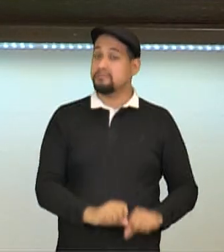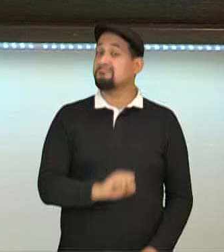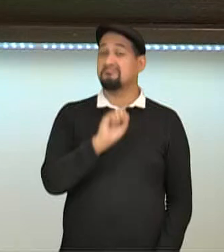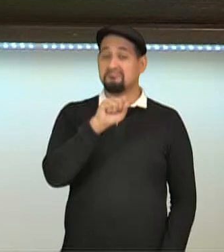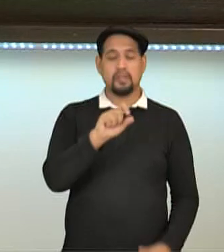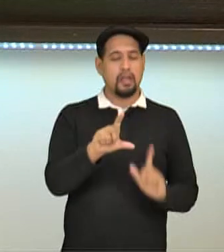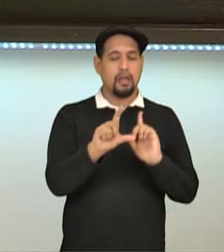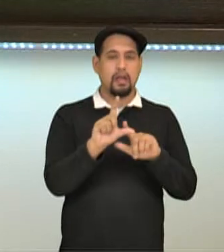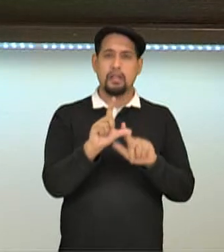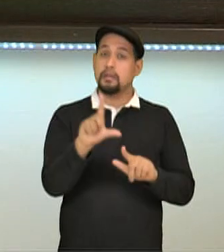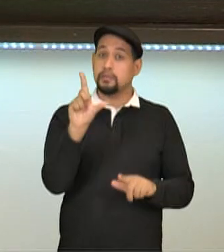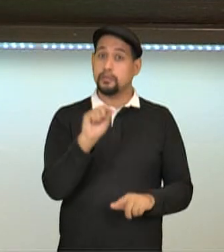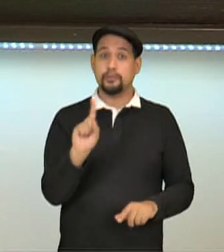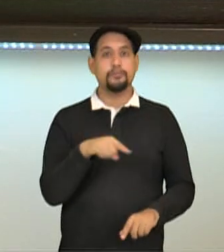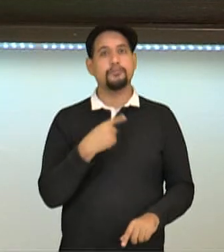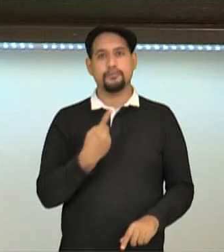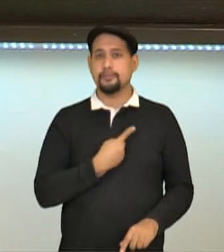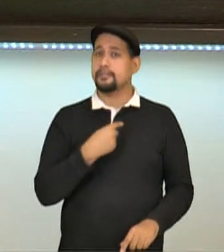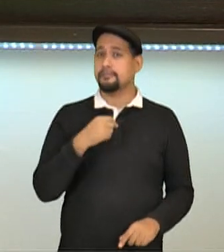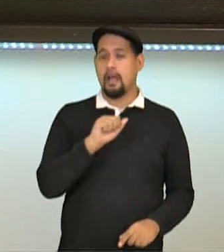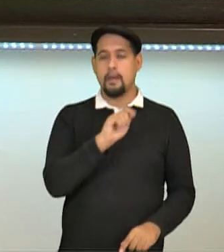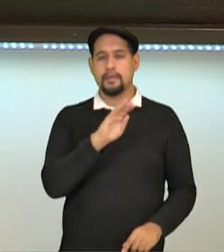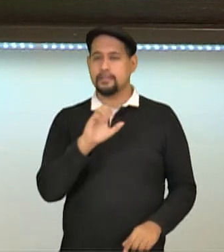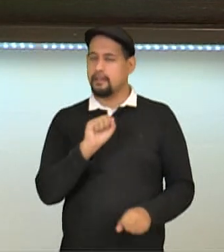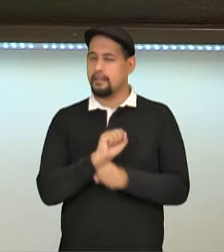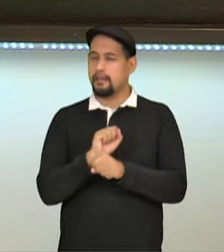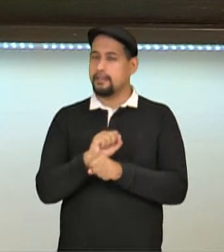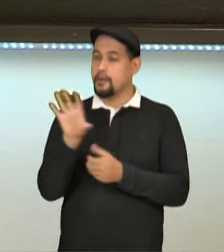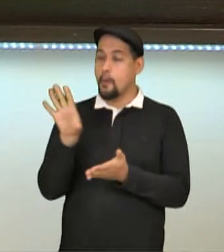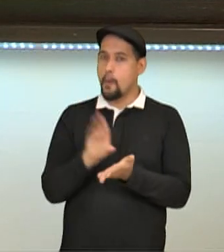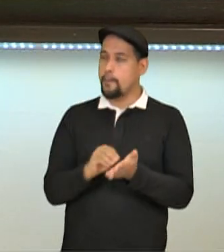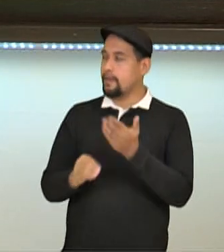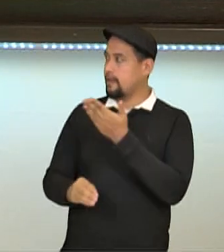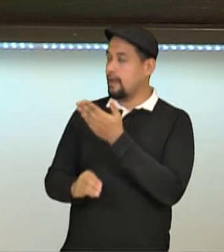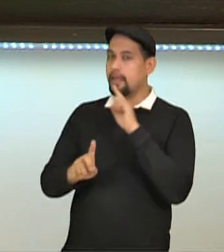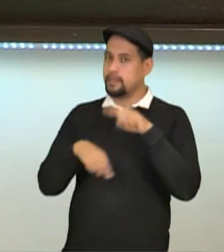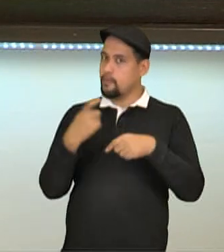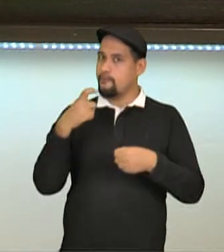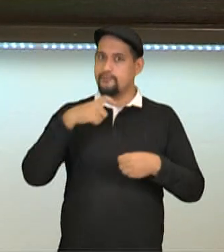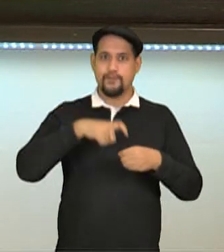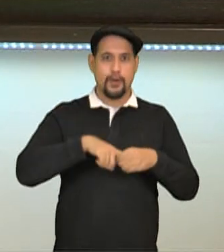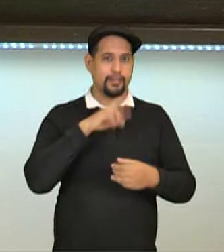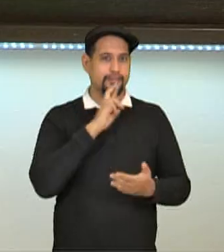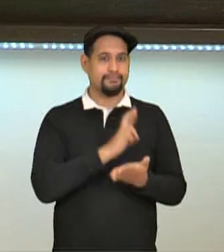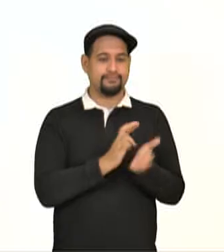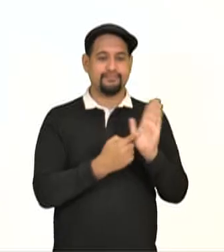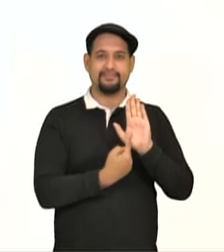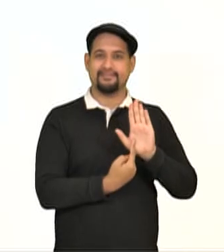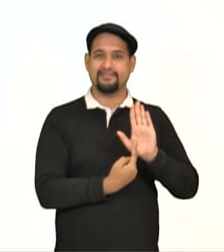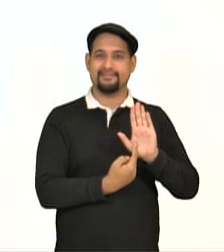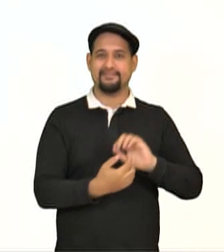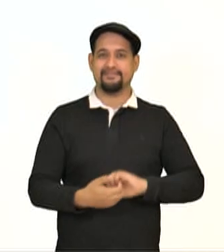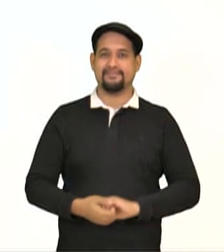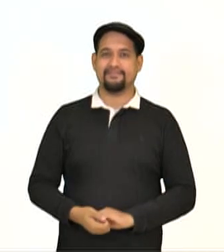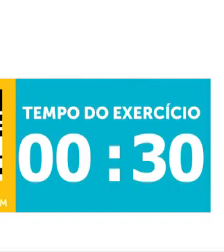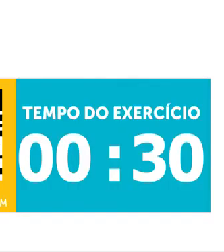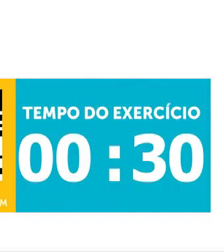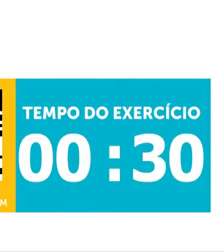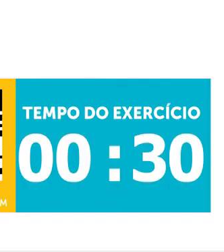letra minúscula do nosso alfabeto grego. Vou dar um tempo para vocês copiarem e a gente já volta com essa representação.